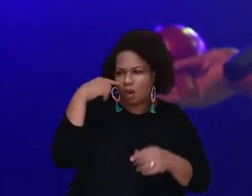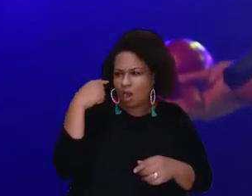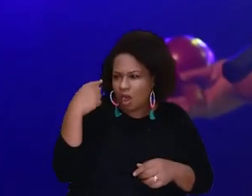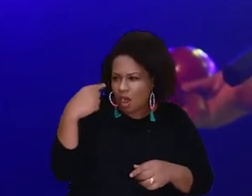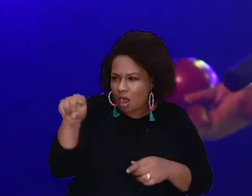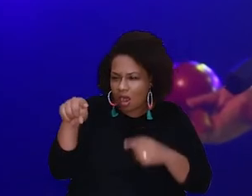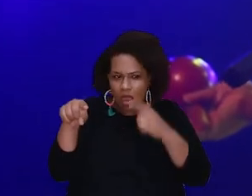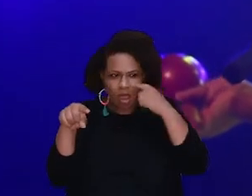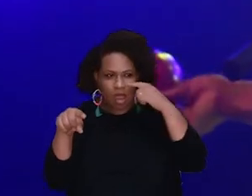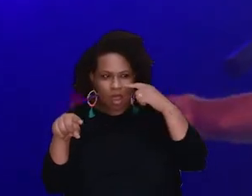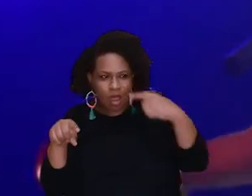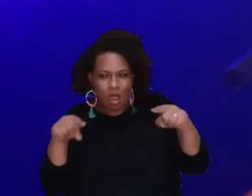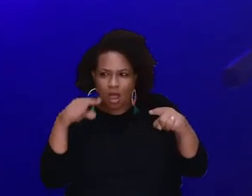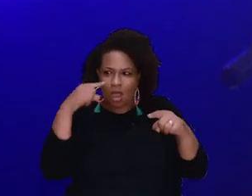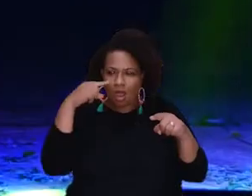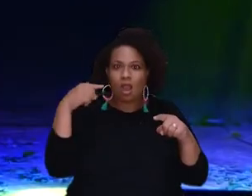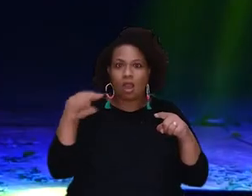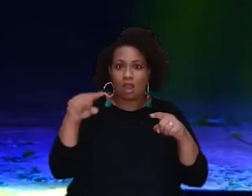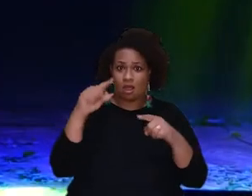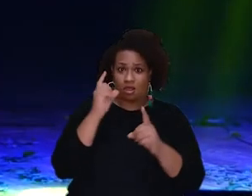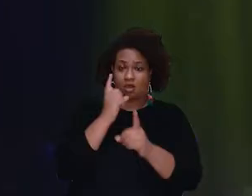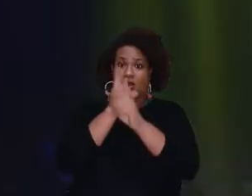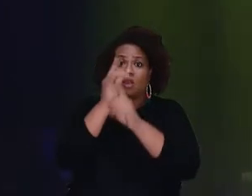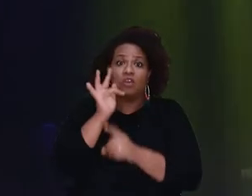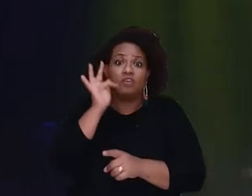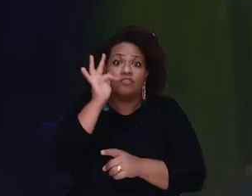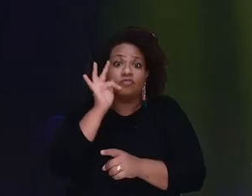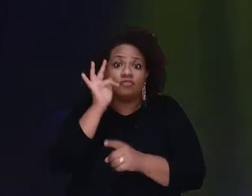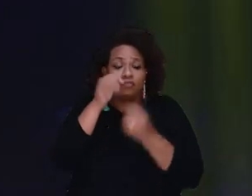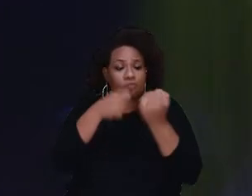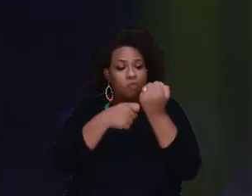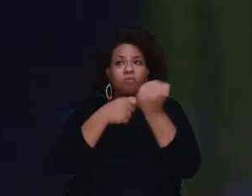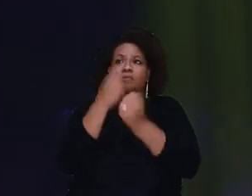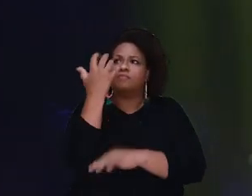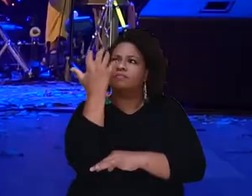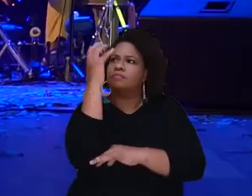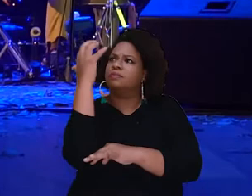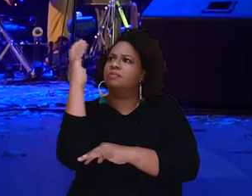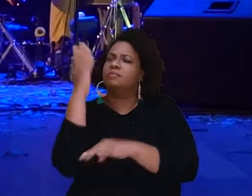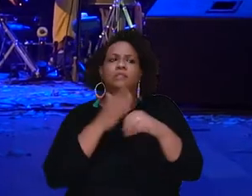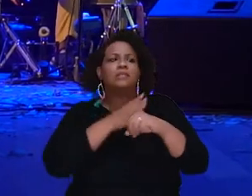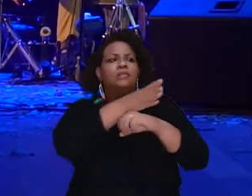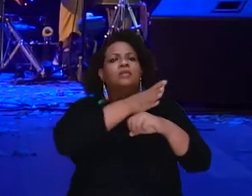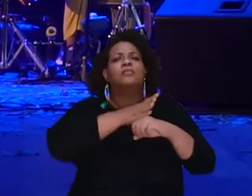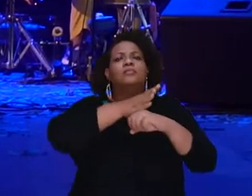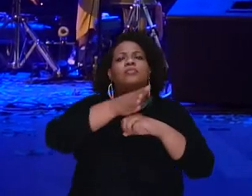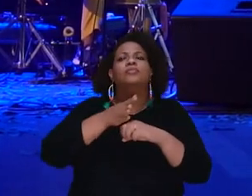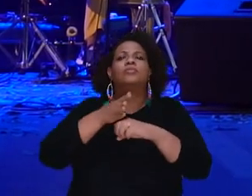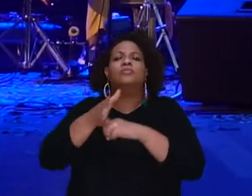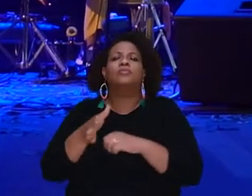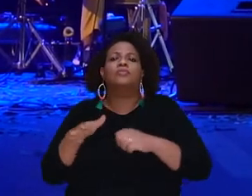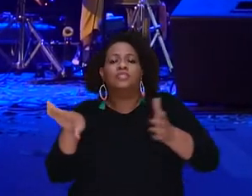o arruda eu avistei na campina do Barreiro. Cajueiro encontrei, fui bater em